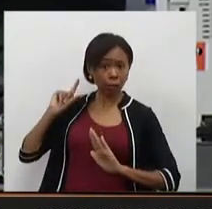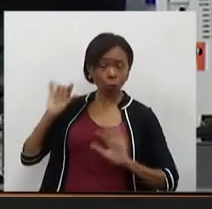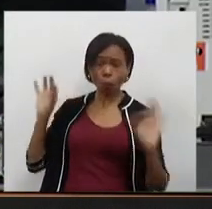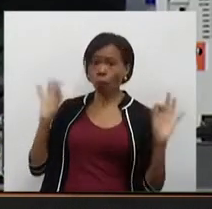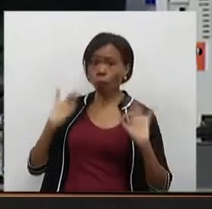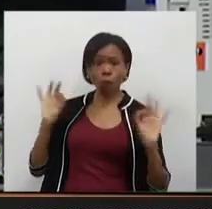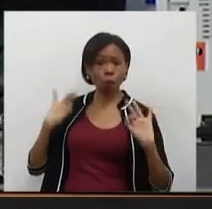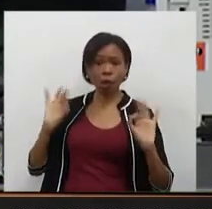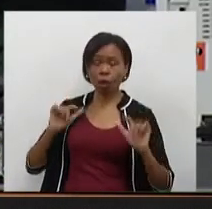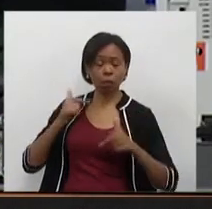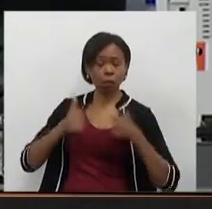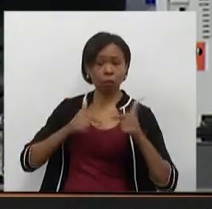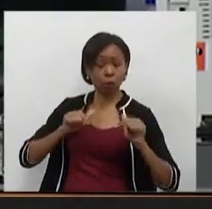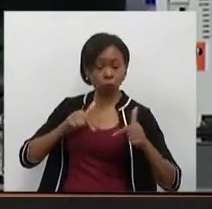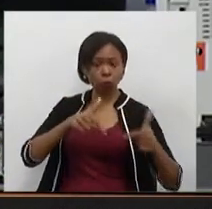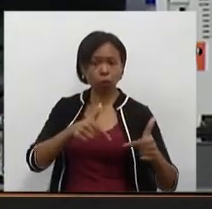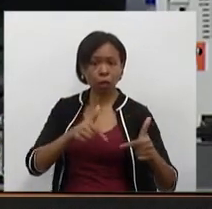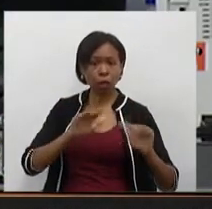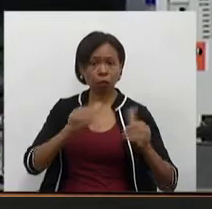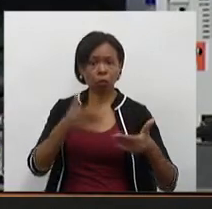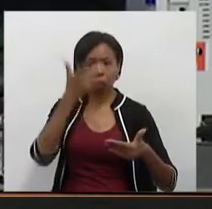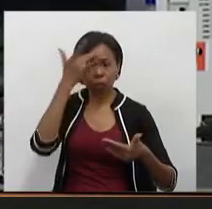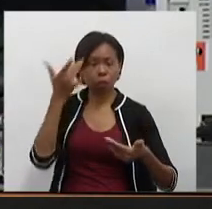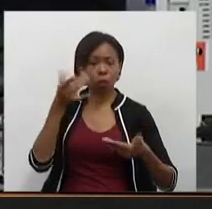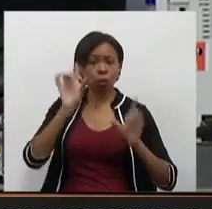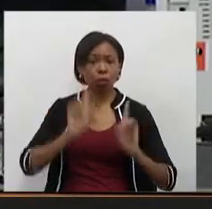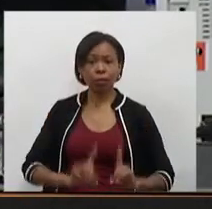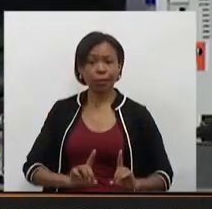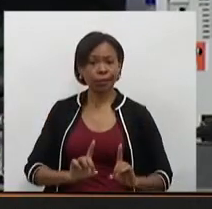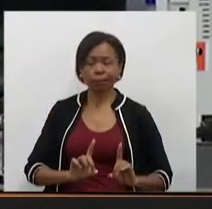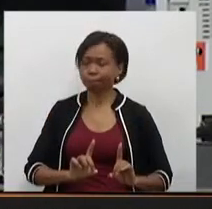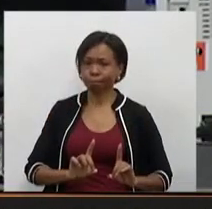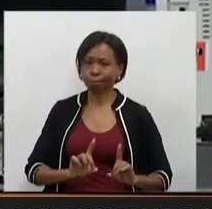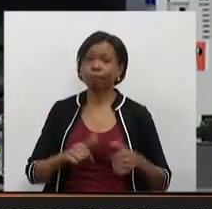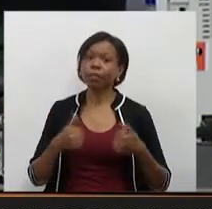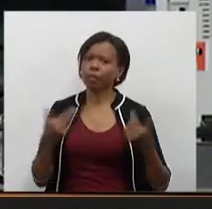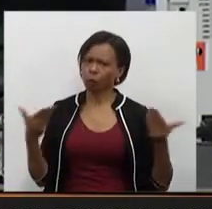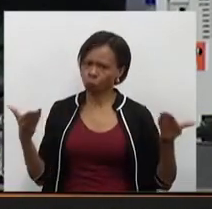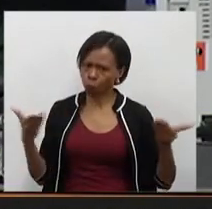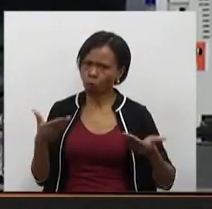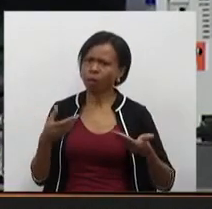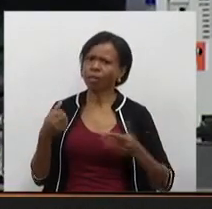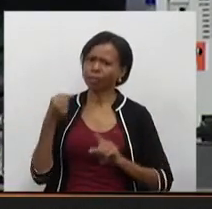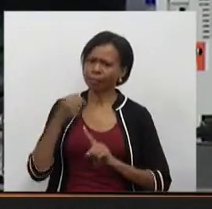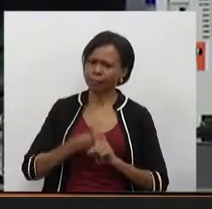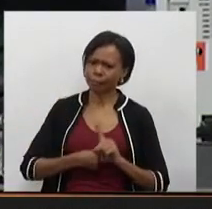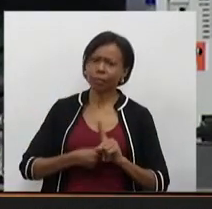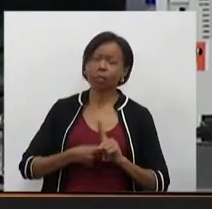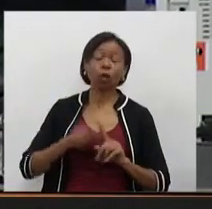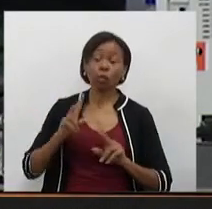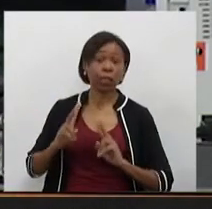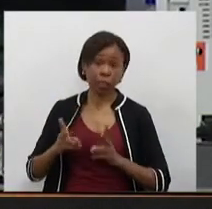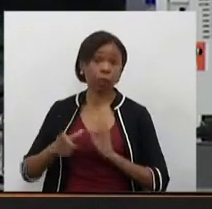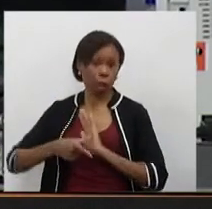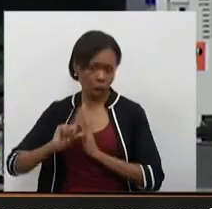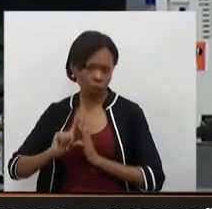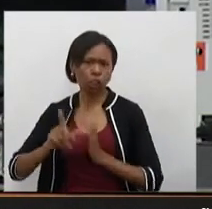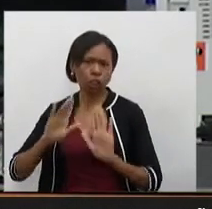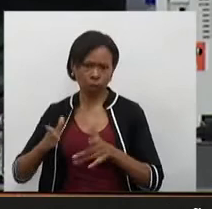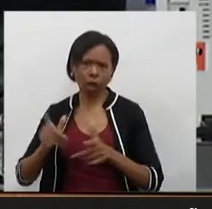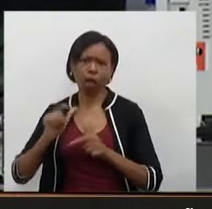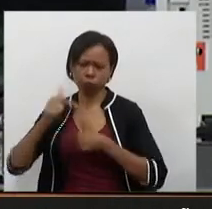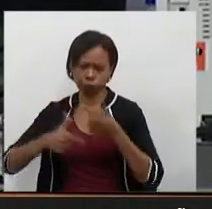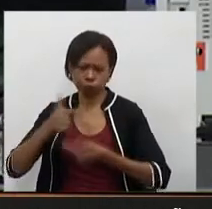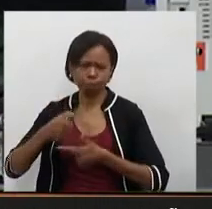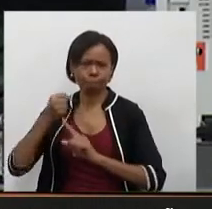defesa das pessoas com deficiência, dos raros, e vamos continuar fazendo com muita galhardia. Tanto que estamos aqui,